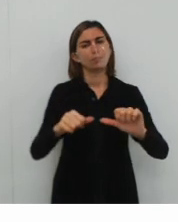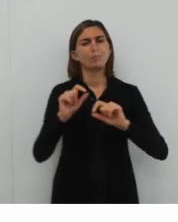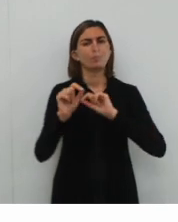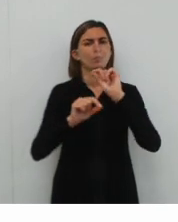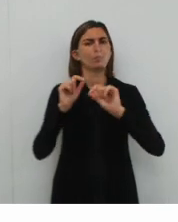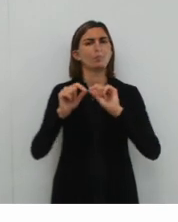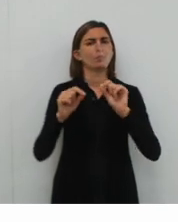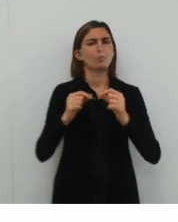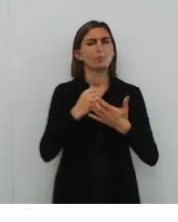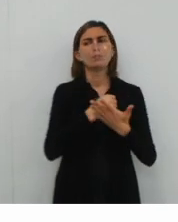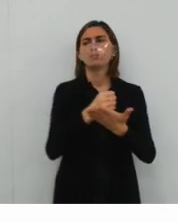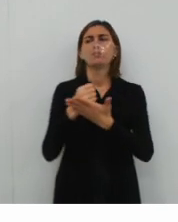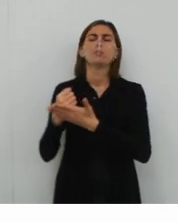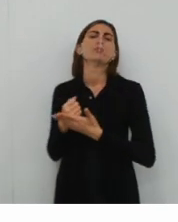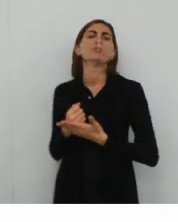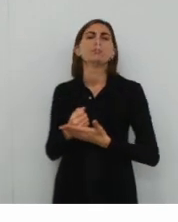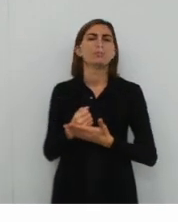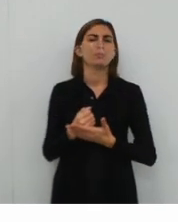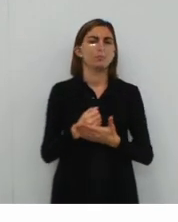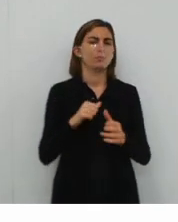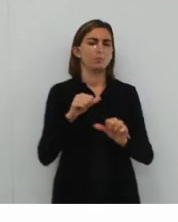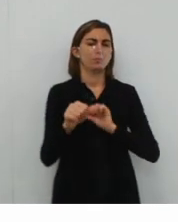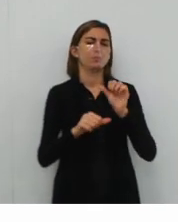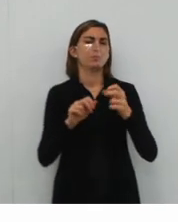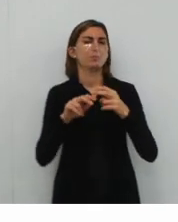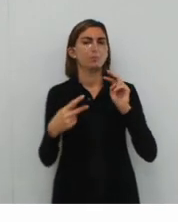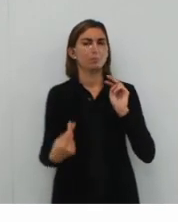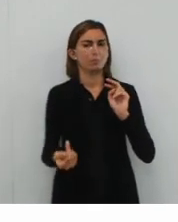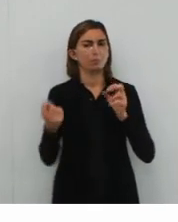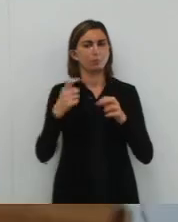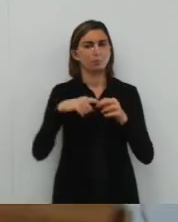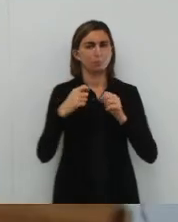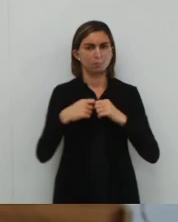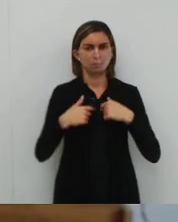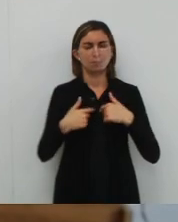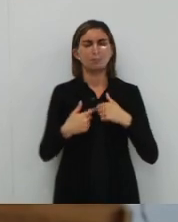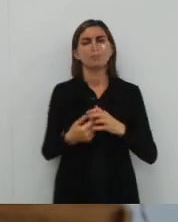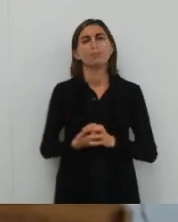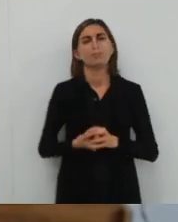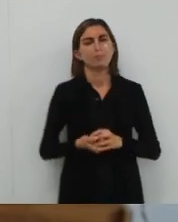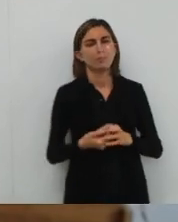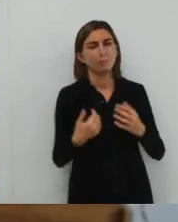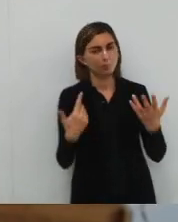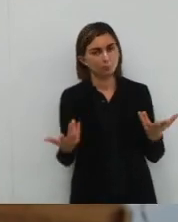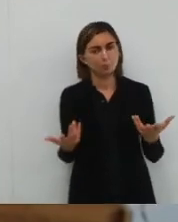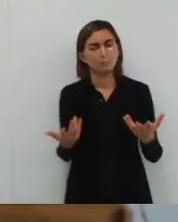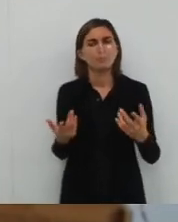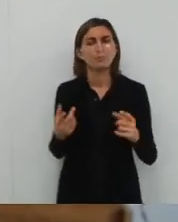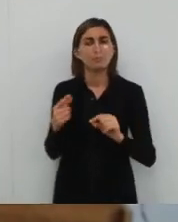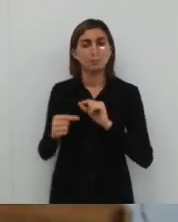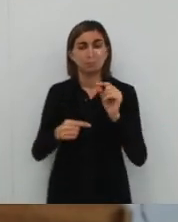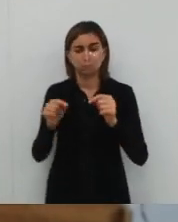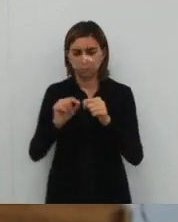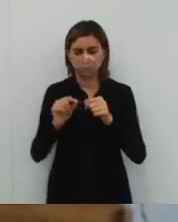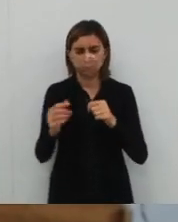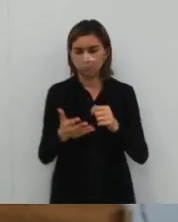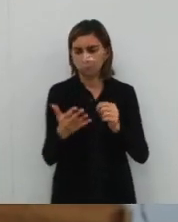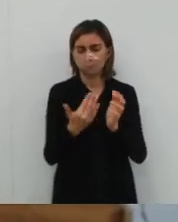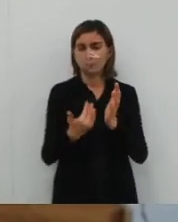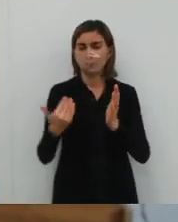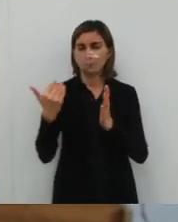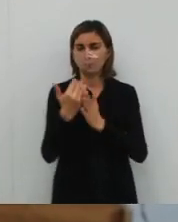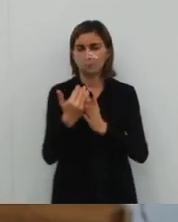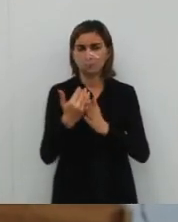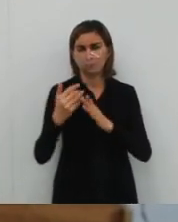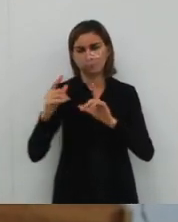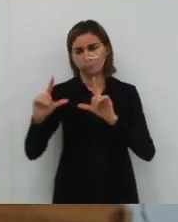vai servir essas espécies geneticamente modificadas? Volta para mim. Ela vai servir para quê? Para produzir mais